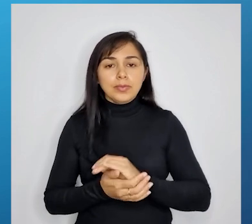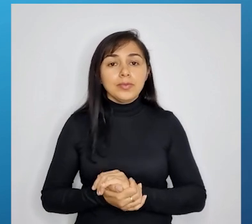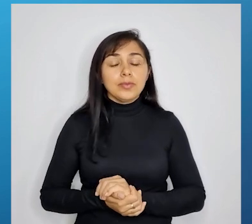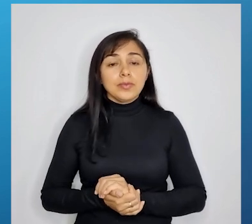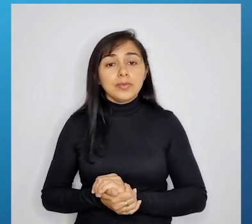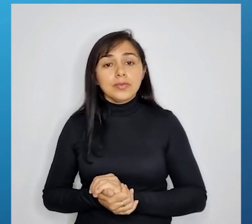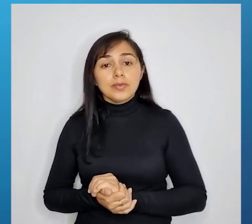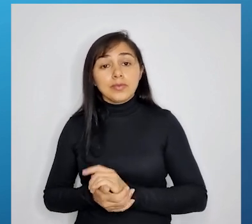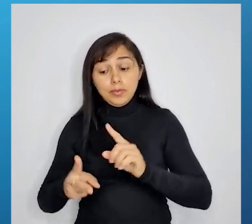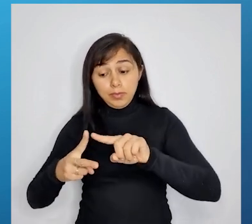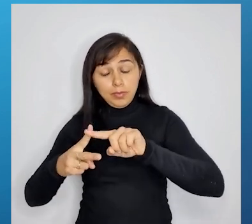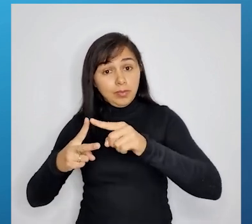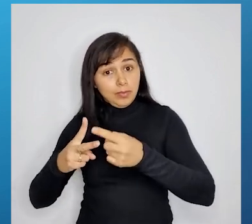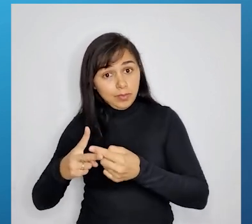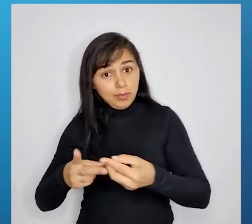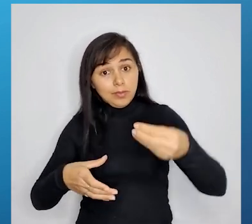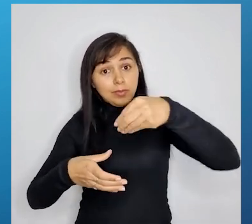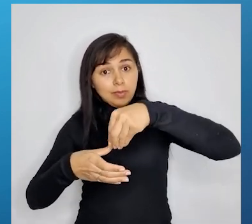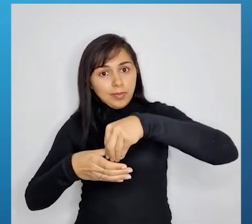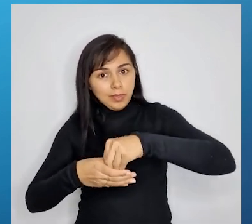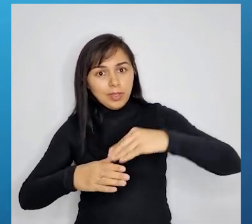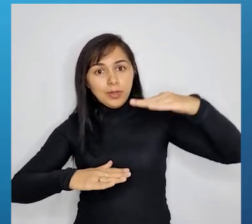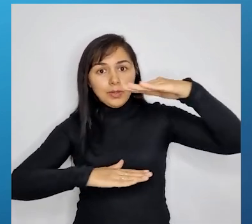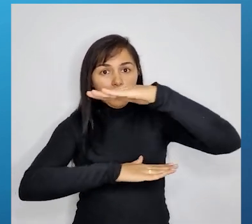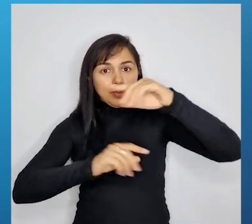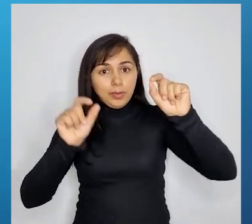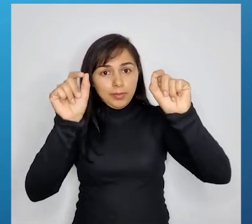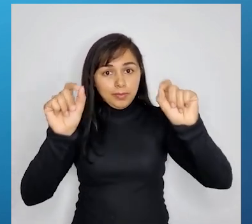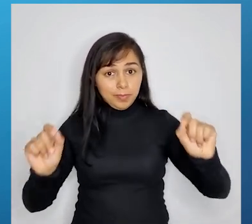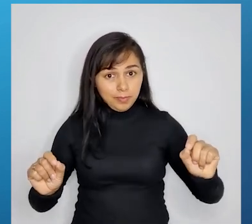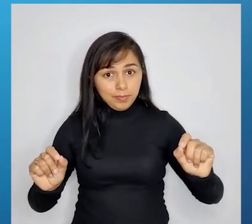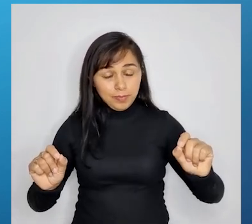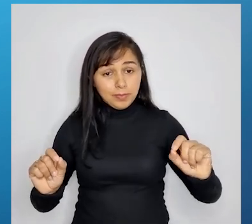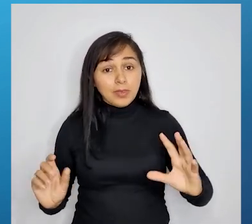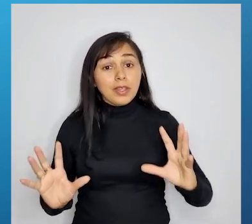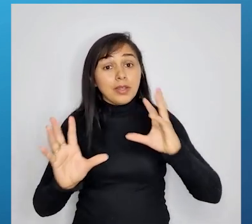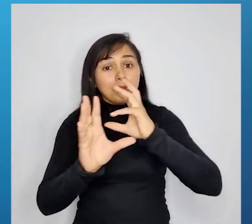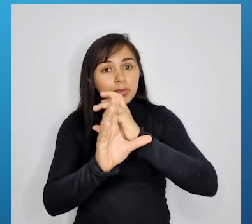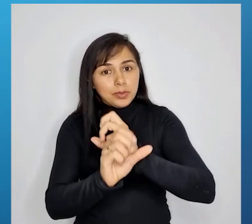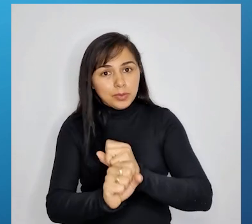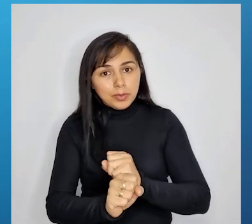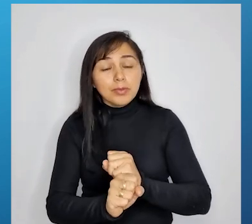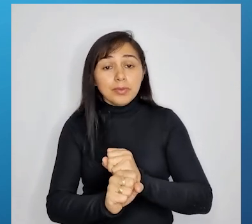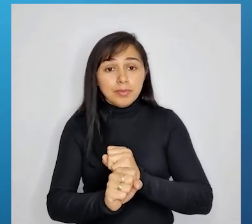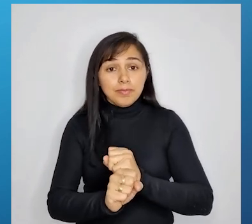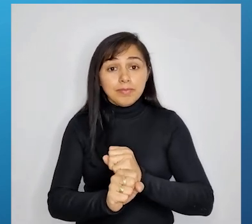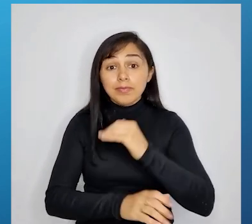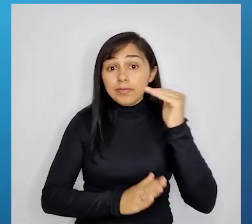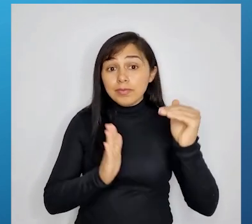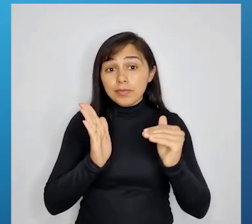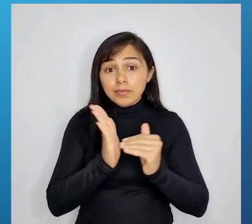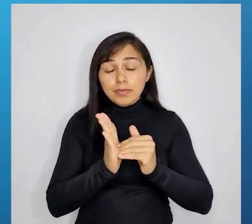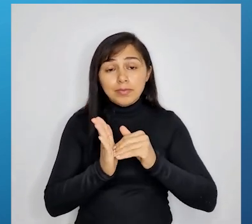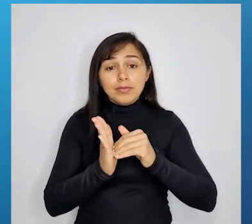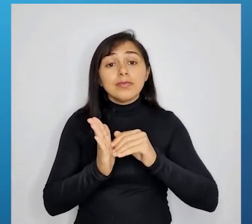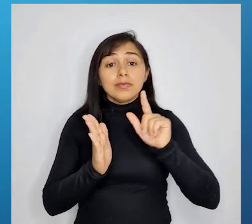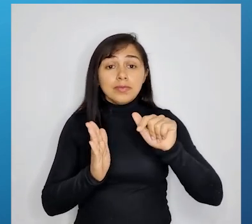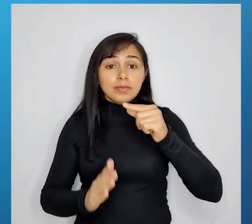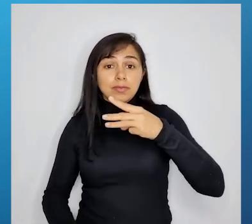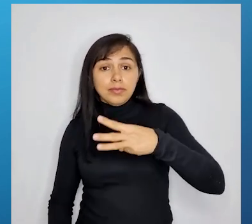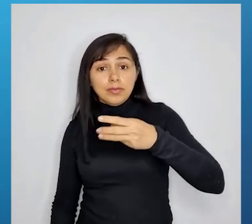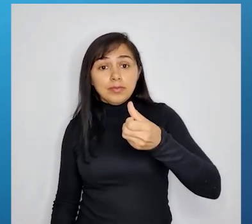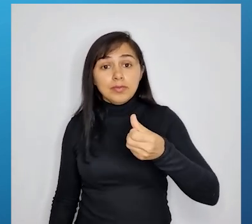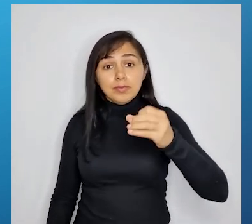soma dos ângulos internos de um trapézio é 360. Por quê? Se você pega um trapézio e corta